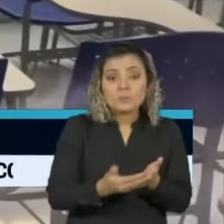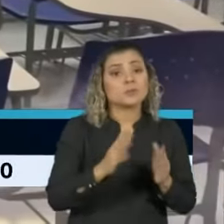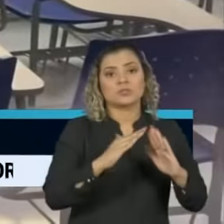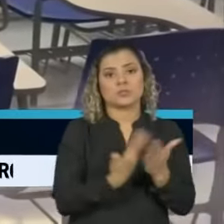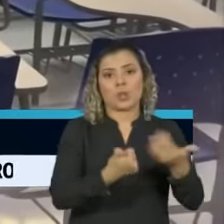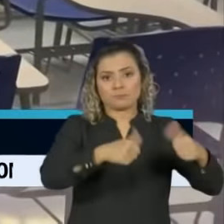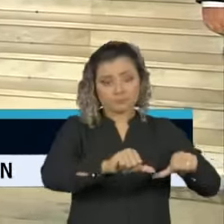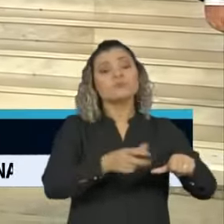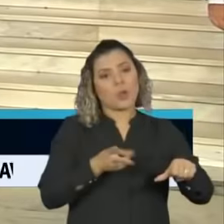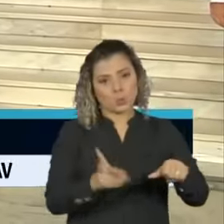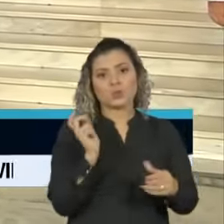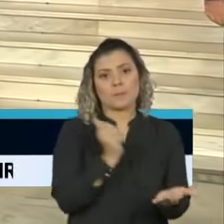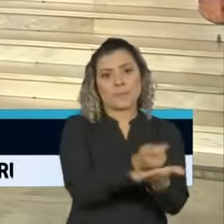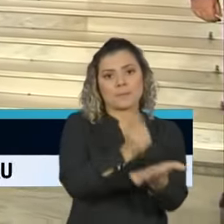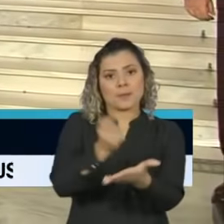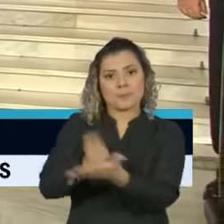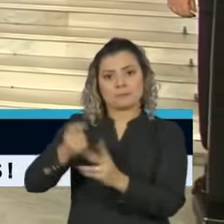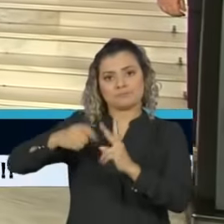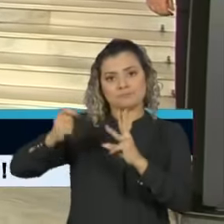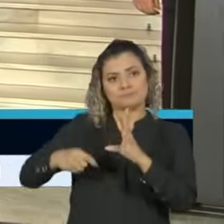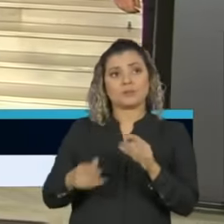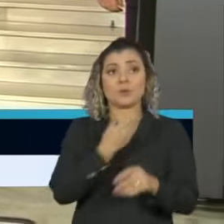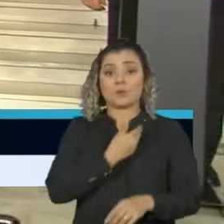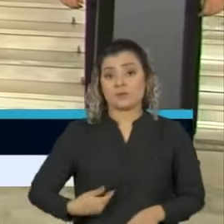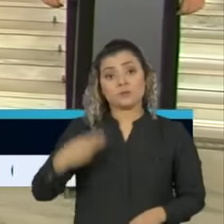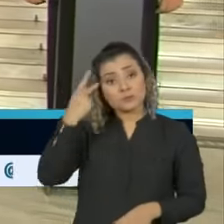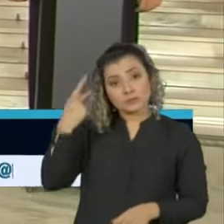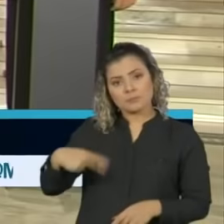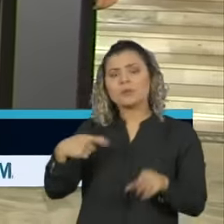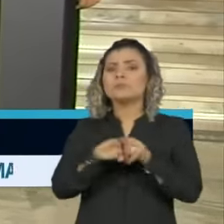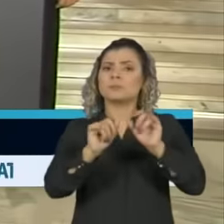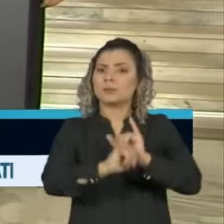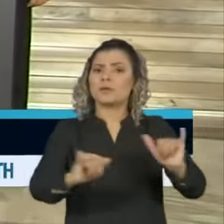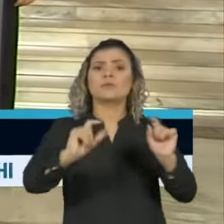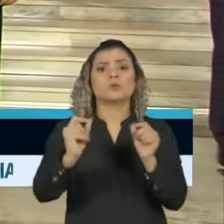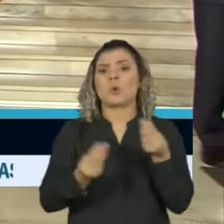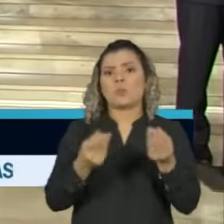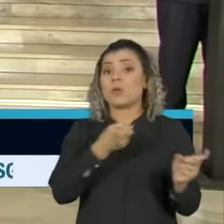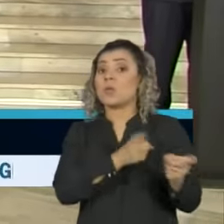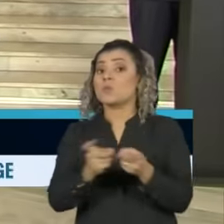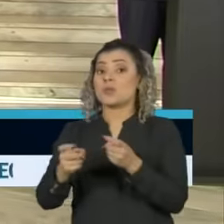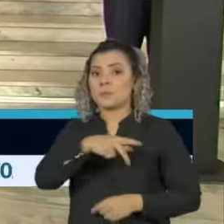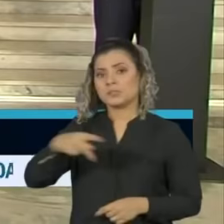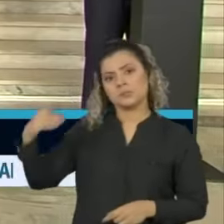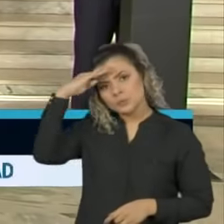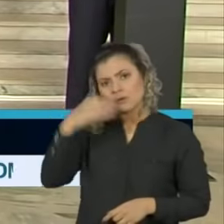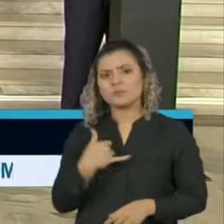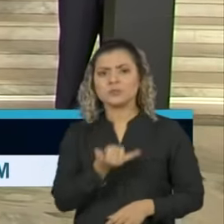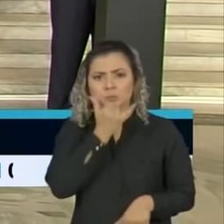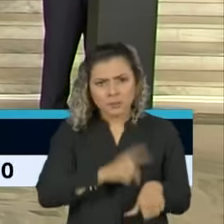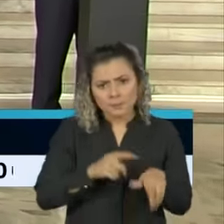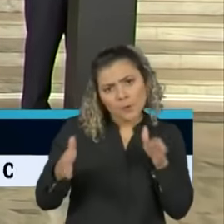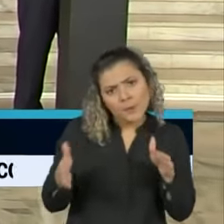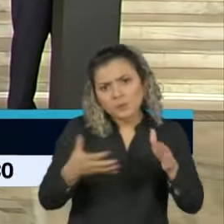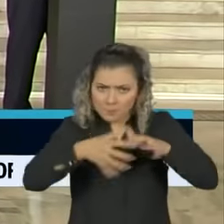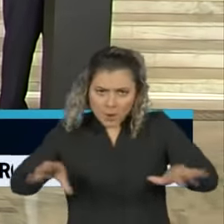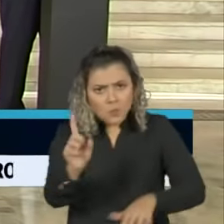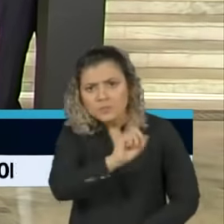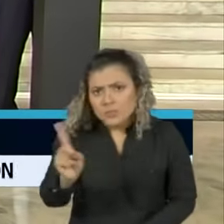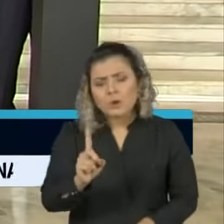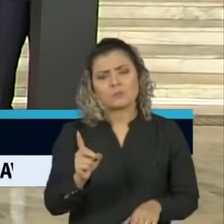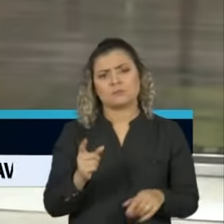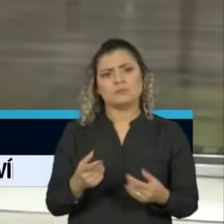estiverem suspensas. O governador de São Paulo também falou sobre o saldo da reunião com o presidente Bolsonaro e afirmou que não é momento para separatismos e